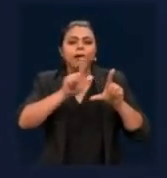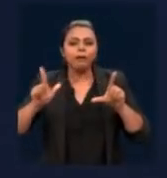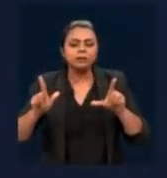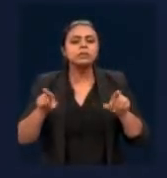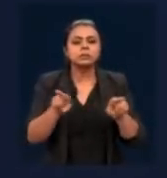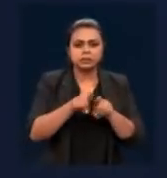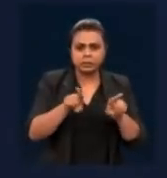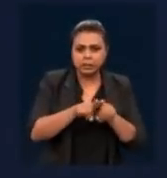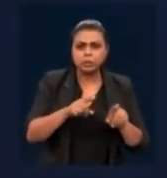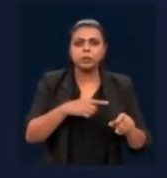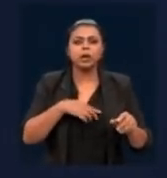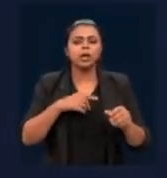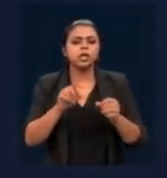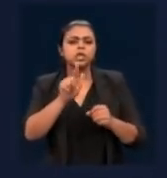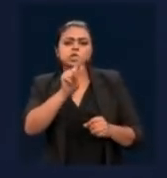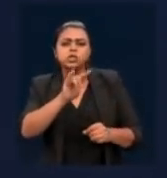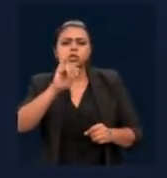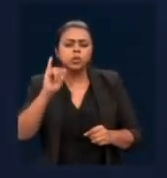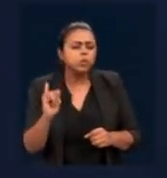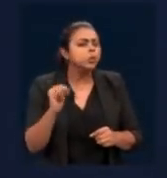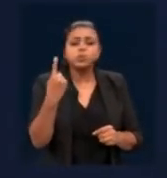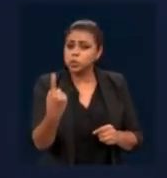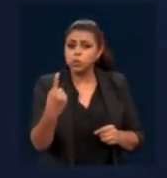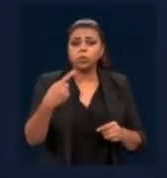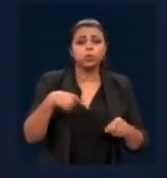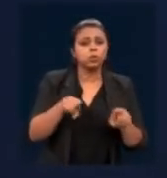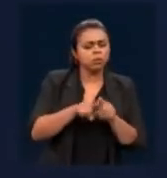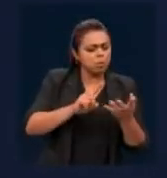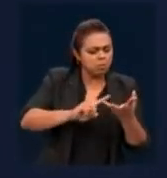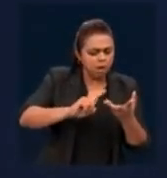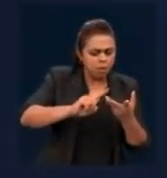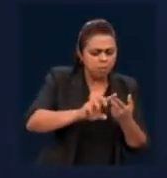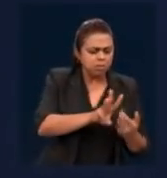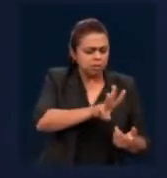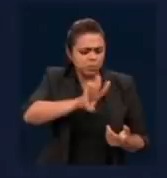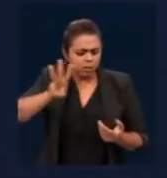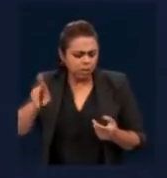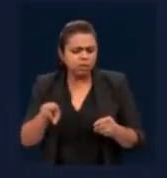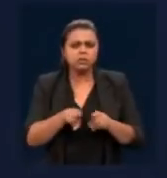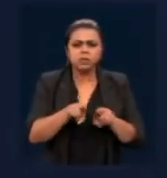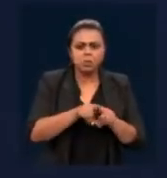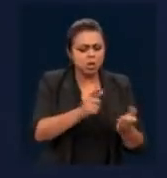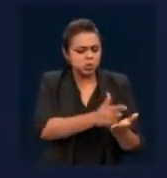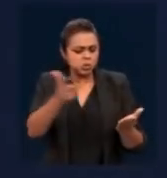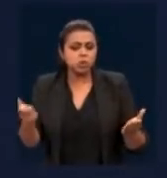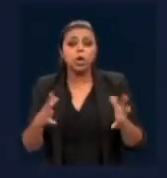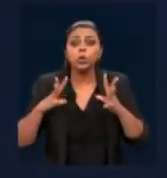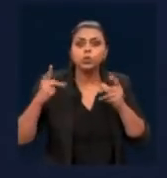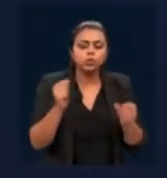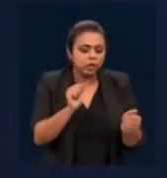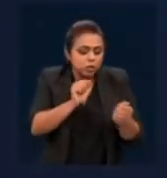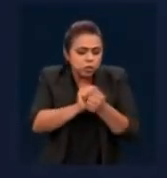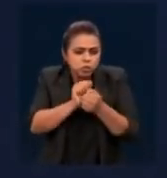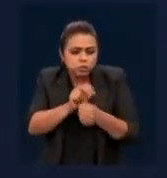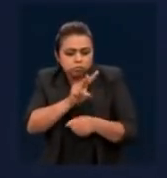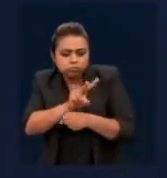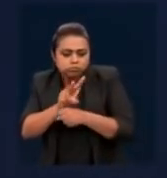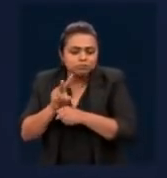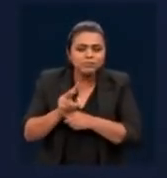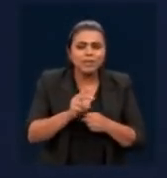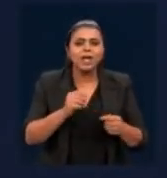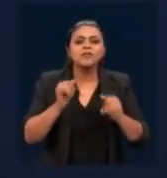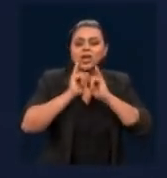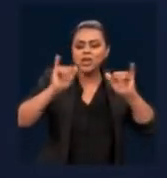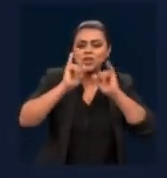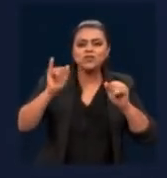veículos da rede g1 gazeta online jornal a gazeta cbn vão acompanhar tudo todos os detalhes para levar as